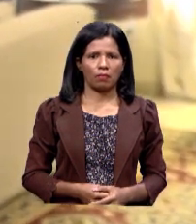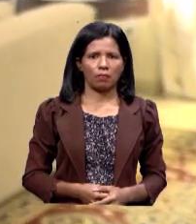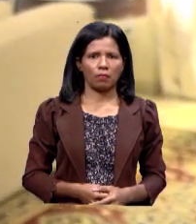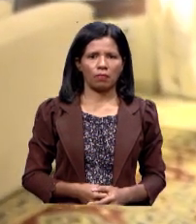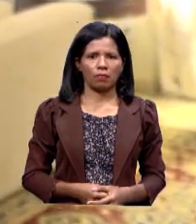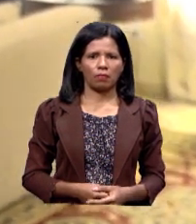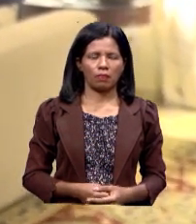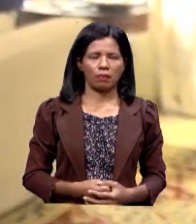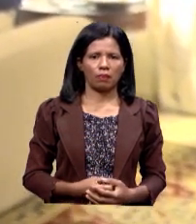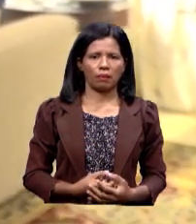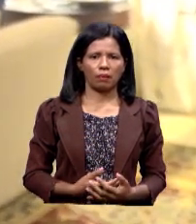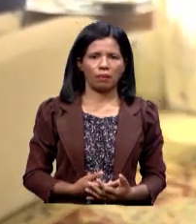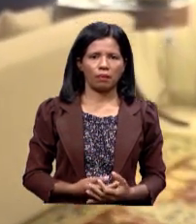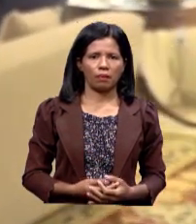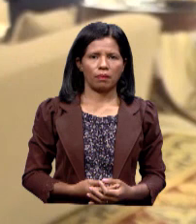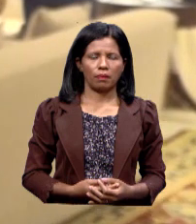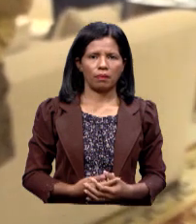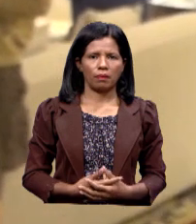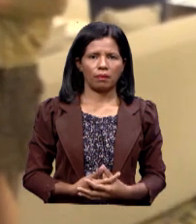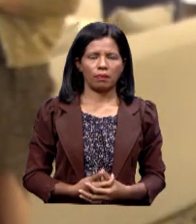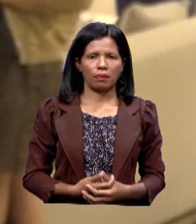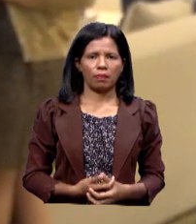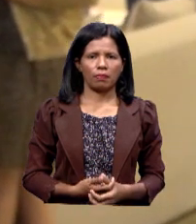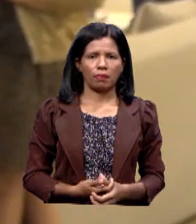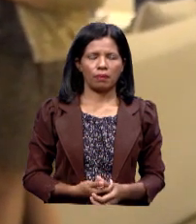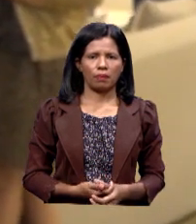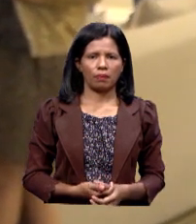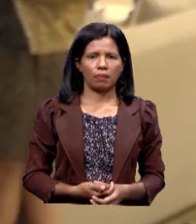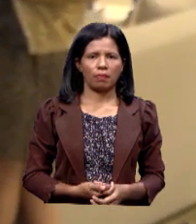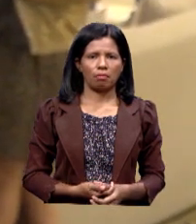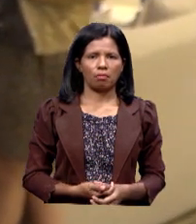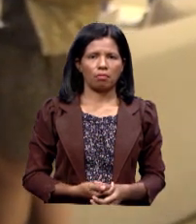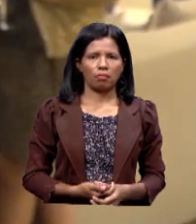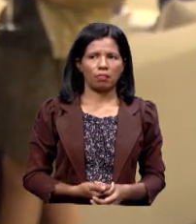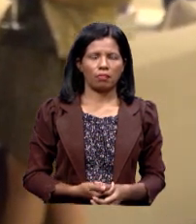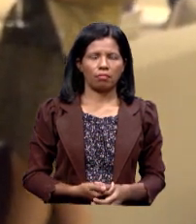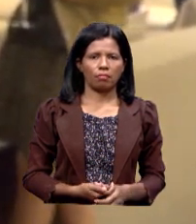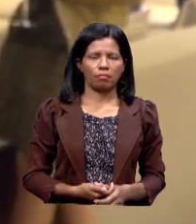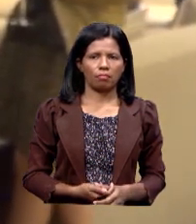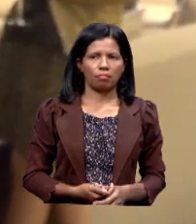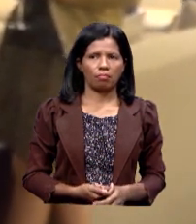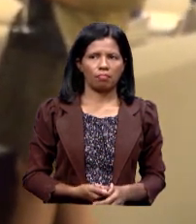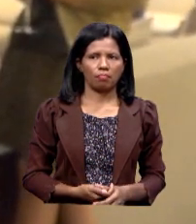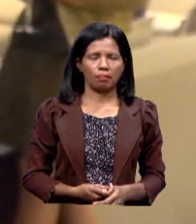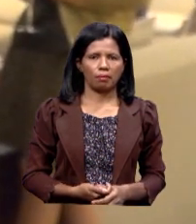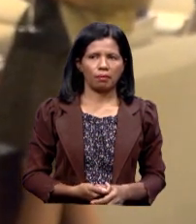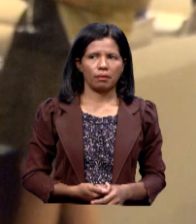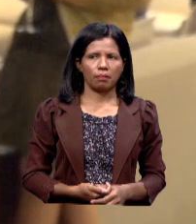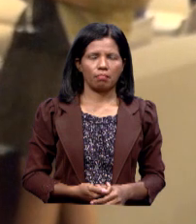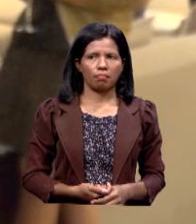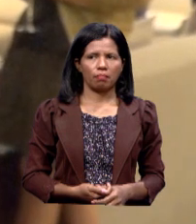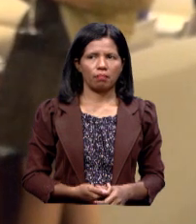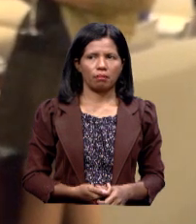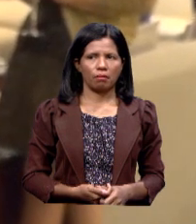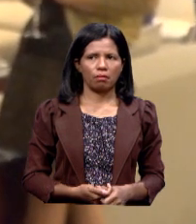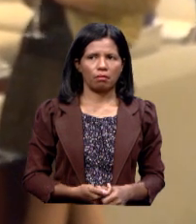E, portanto, a língua portuguesa é fundamental. É fundamental porque é uma das línguas mais faladas do mundo. E